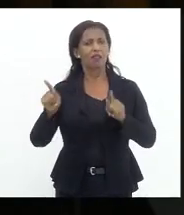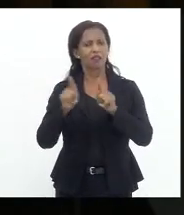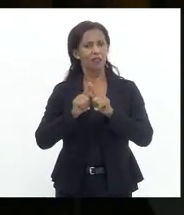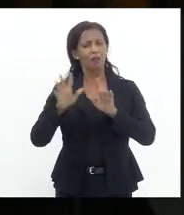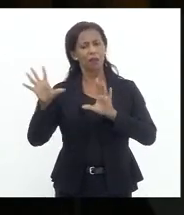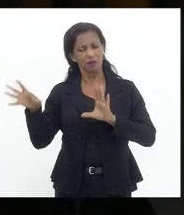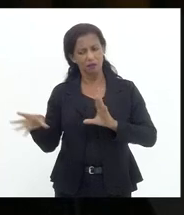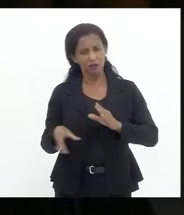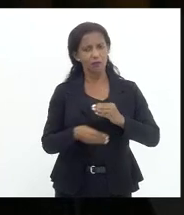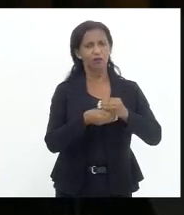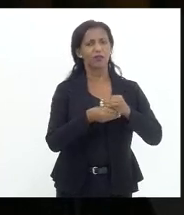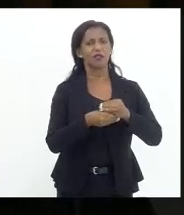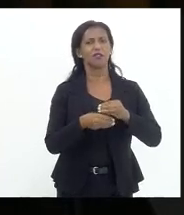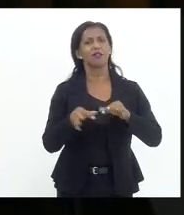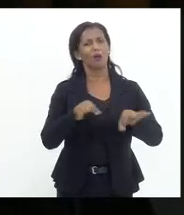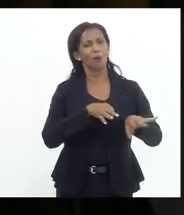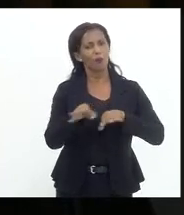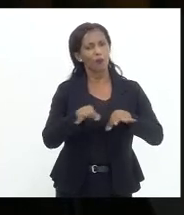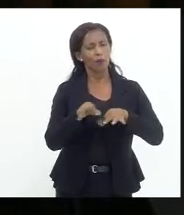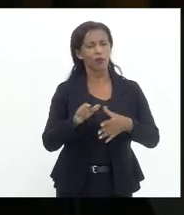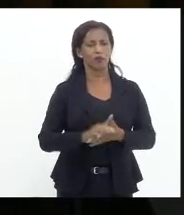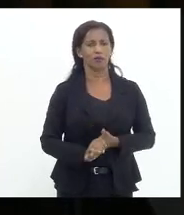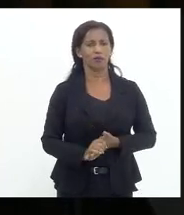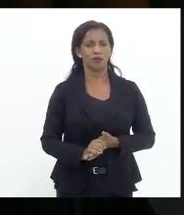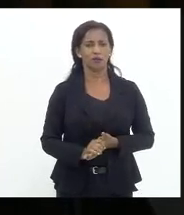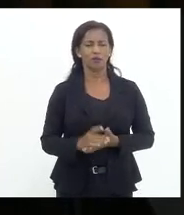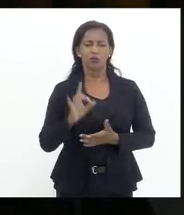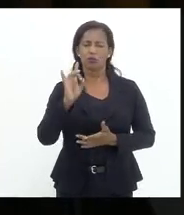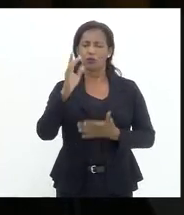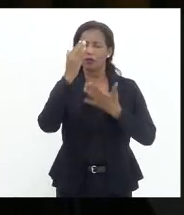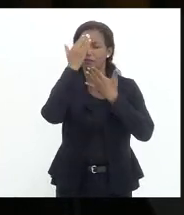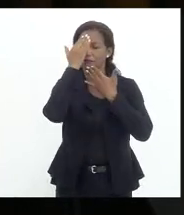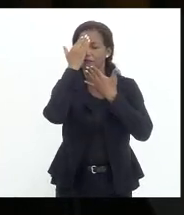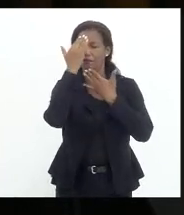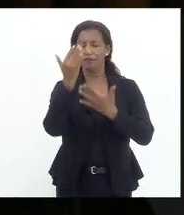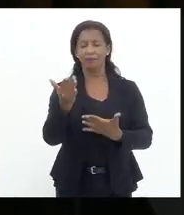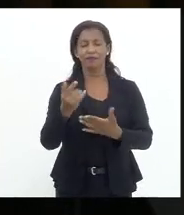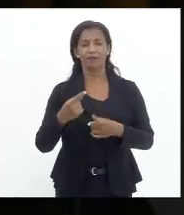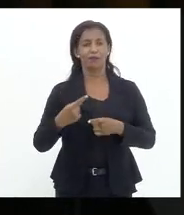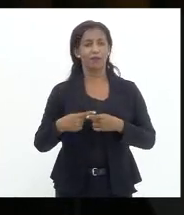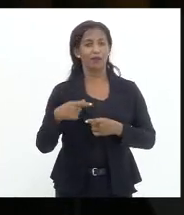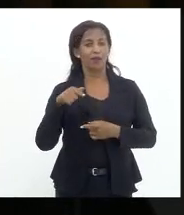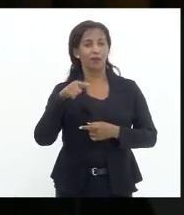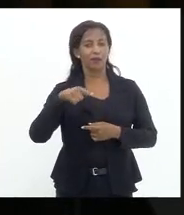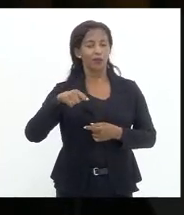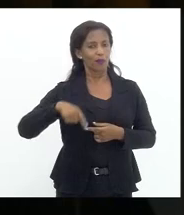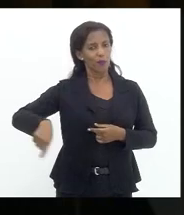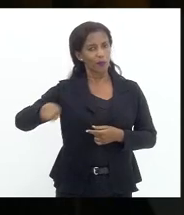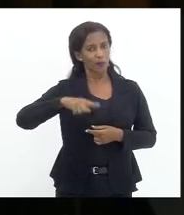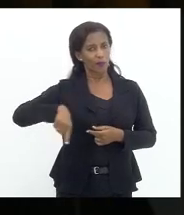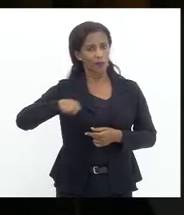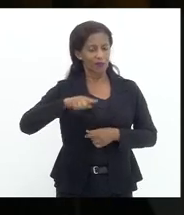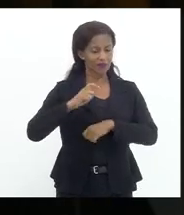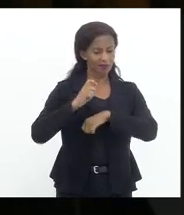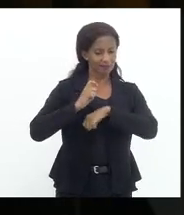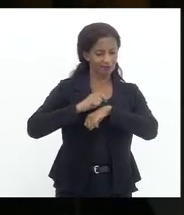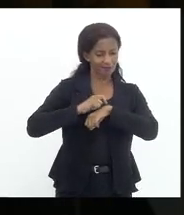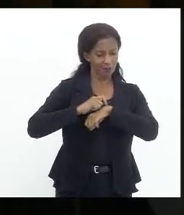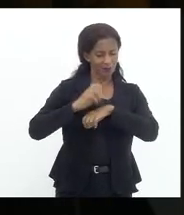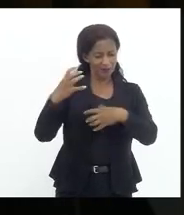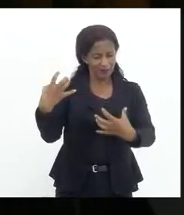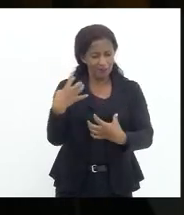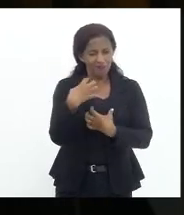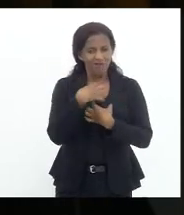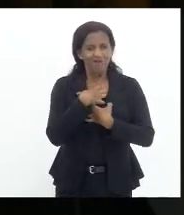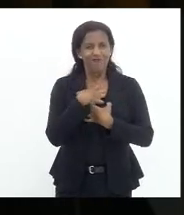do projeto. Então, eu só tenho a agradecer por este momento feliz,